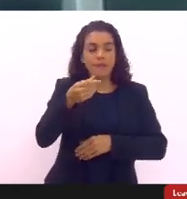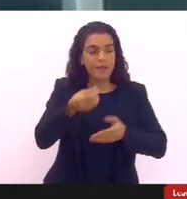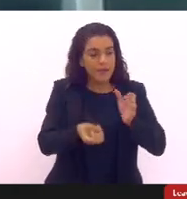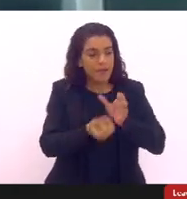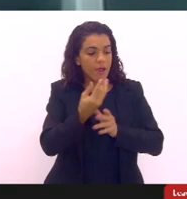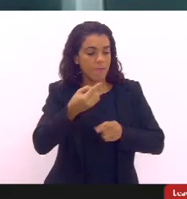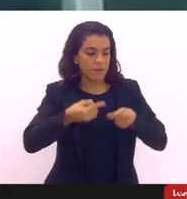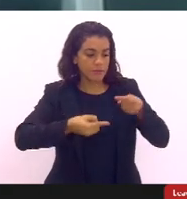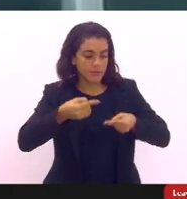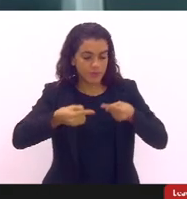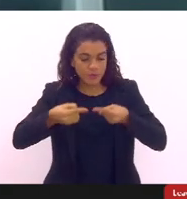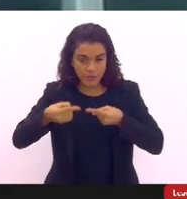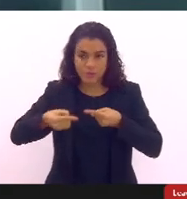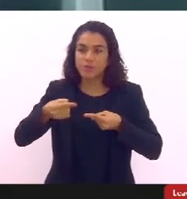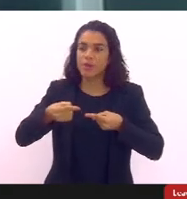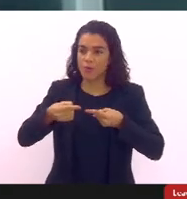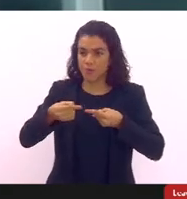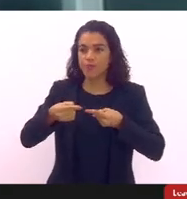discussão